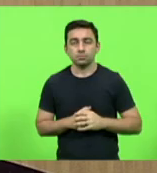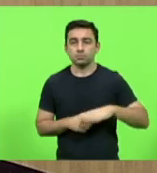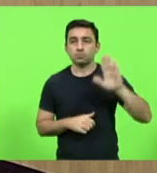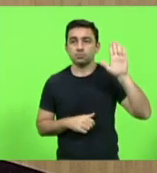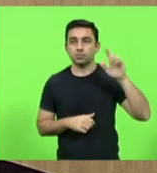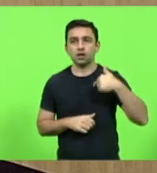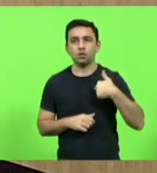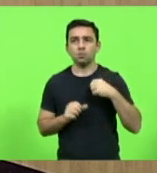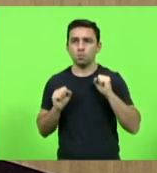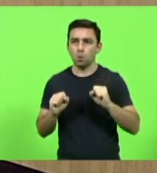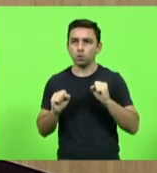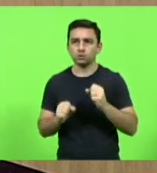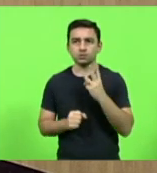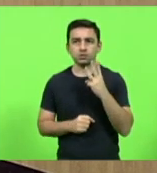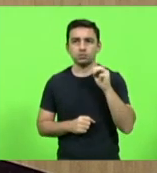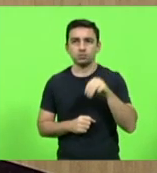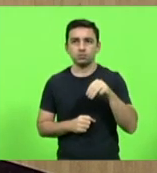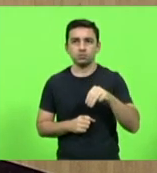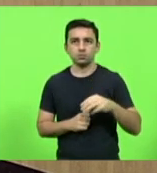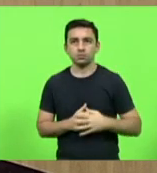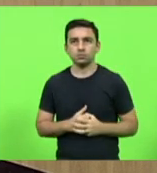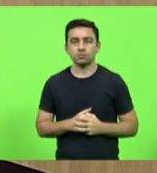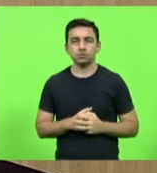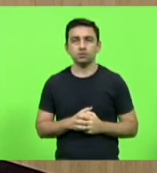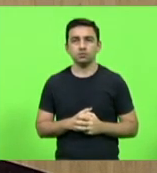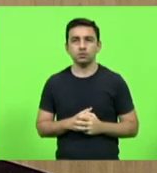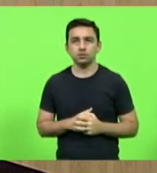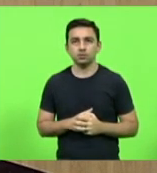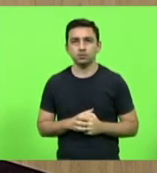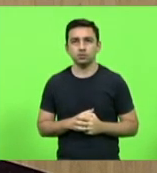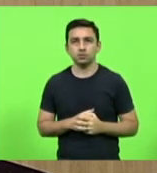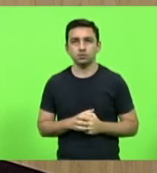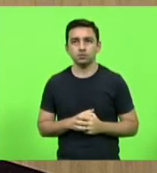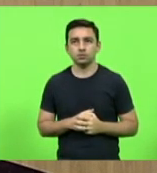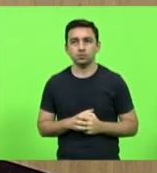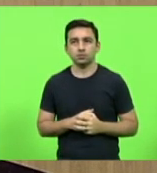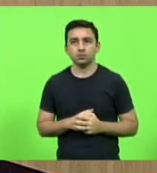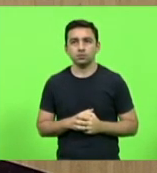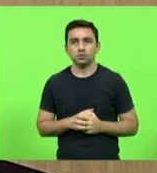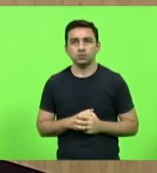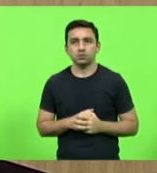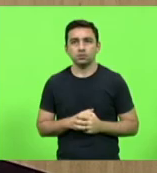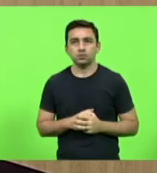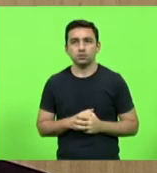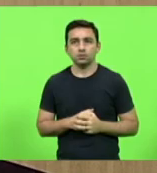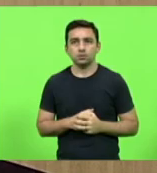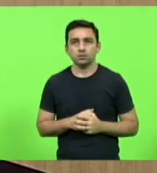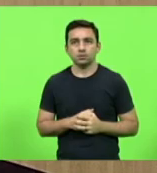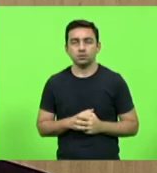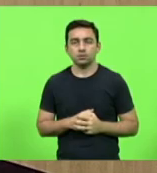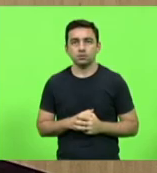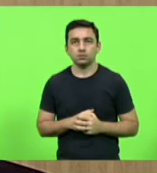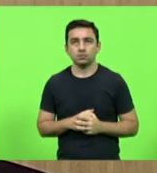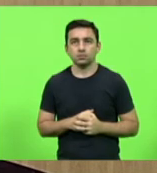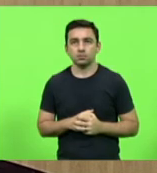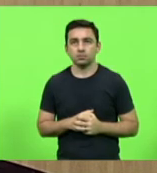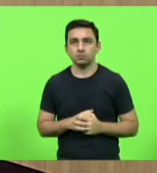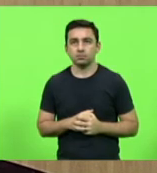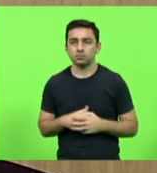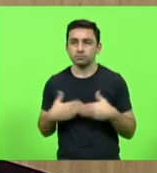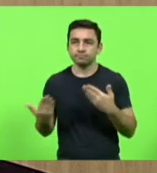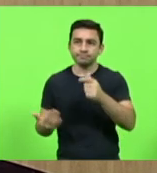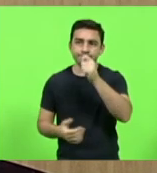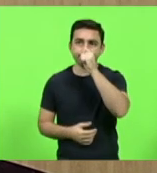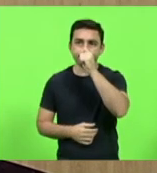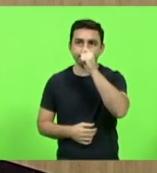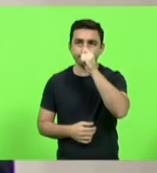minutos para falar. 3 minutos, então, deputado Alba. Deputado, Vossa Excelência terá 3 minutos. Deputado João Amin,